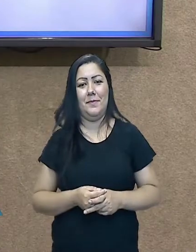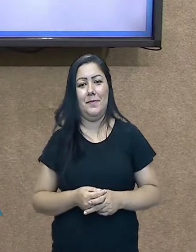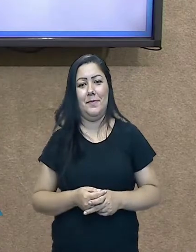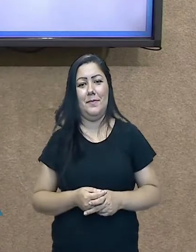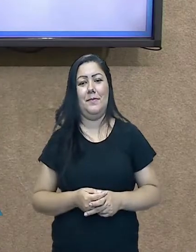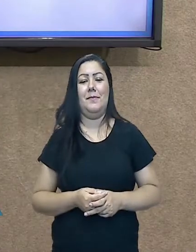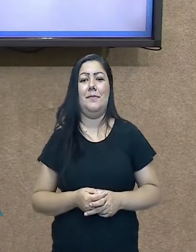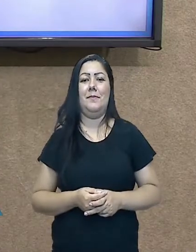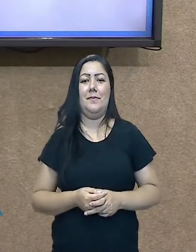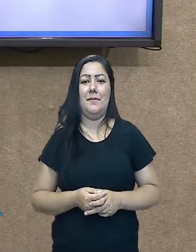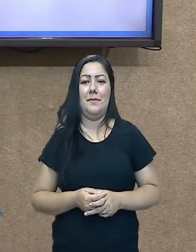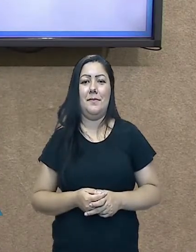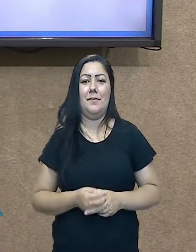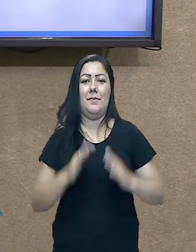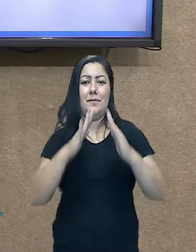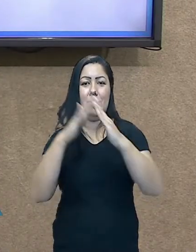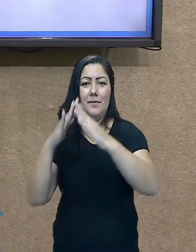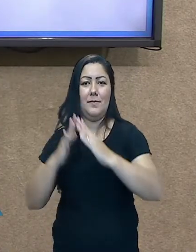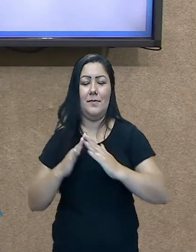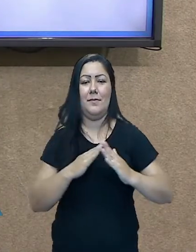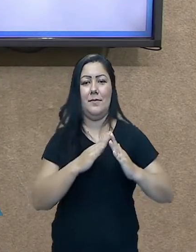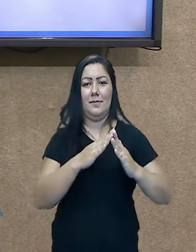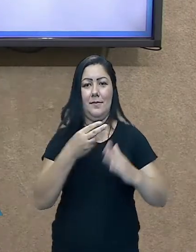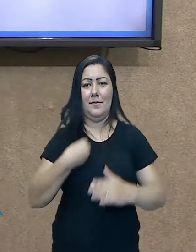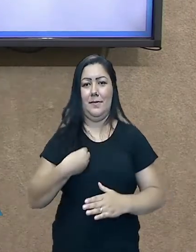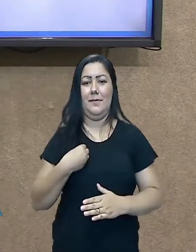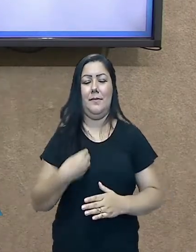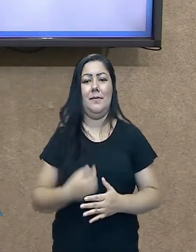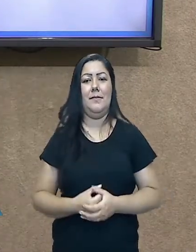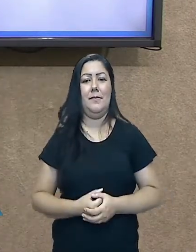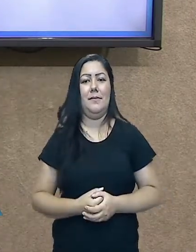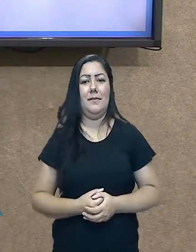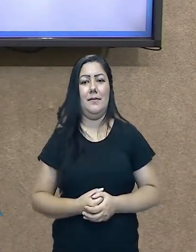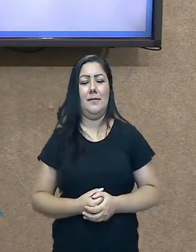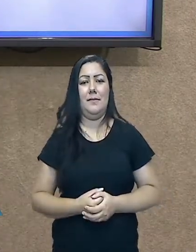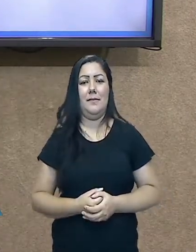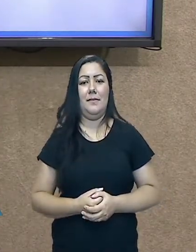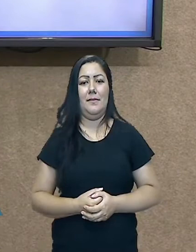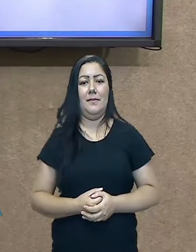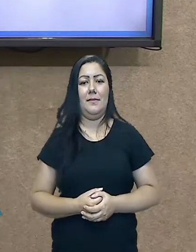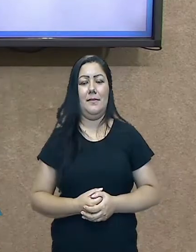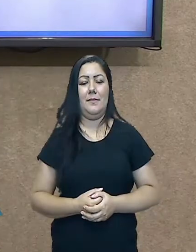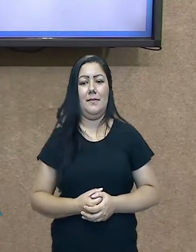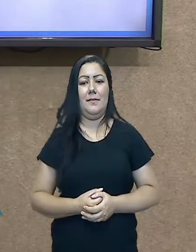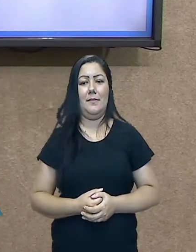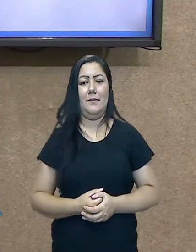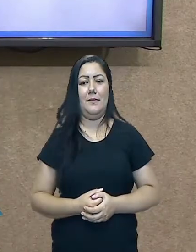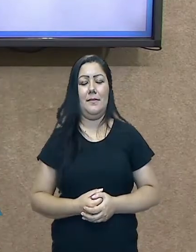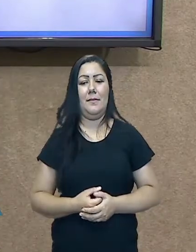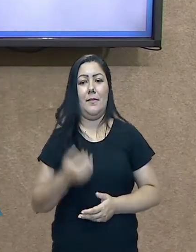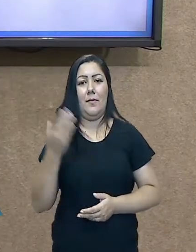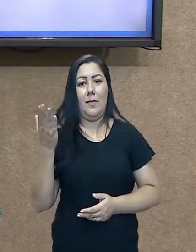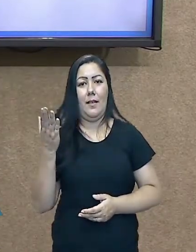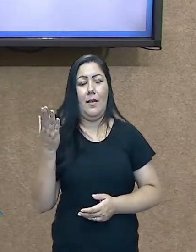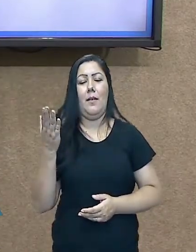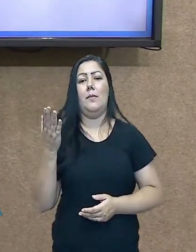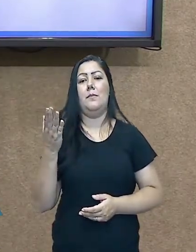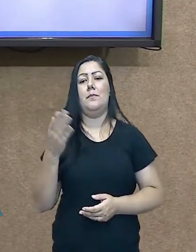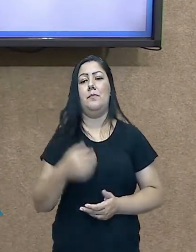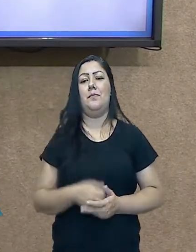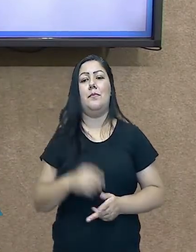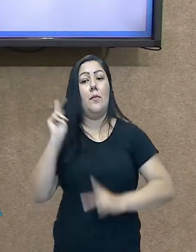210 milhões de pessoas. E aí, os portugueses, eles